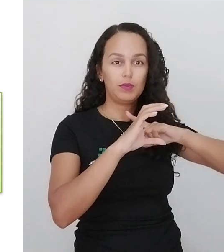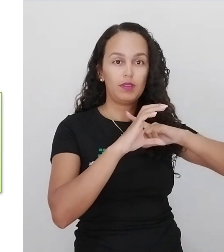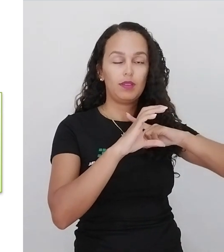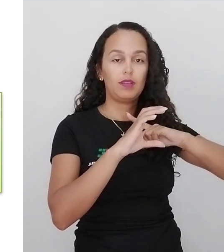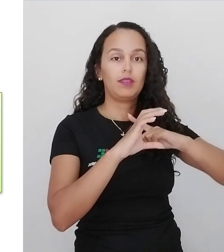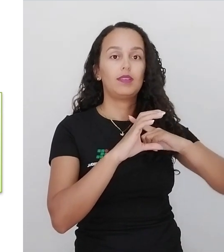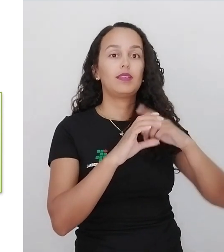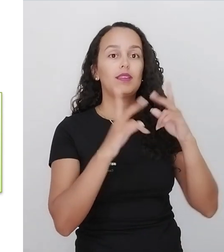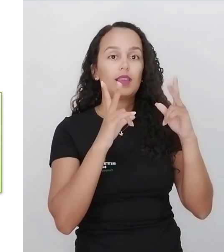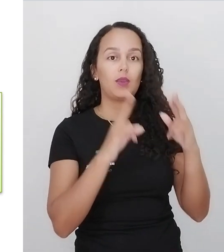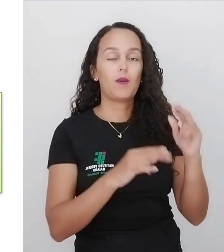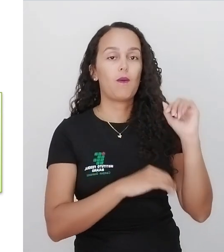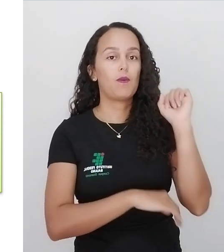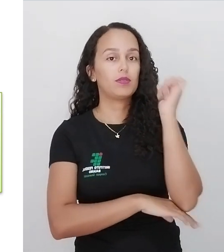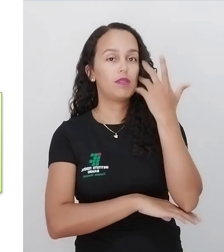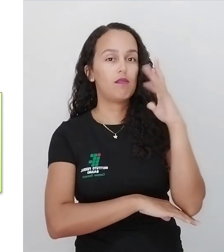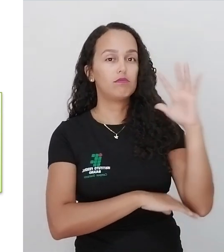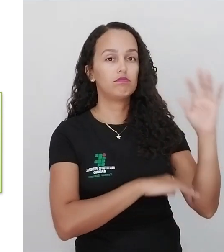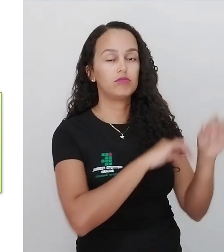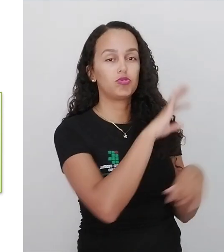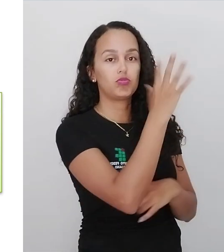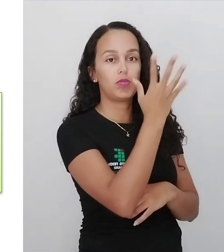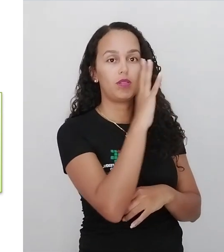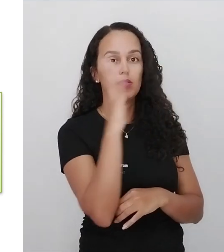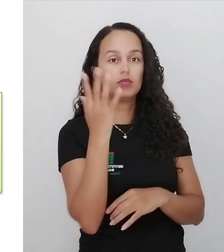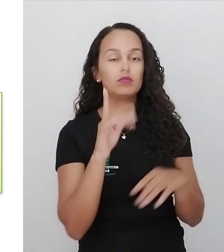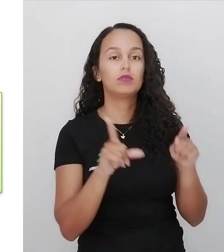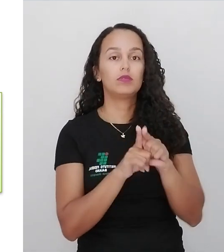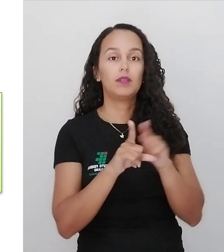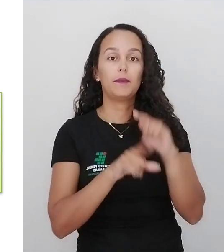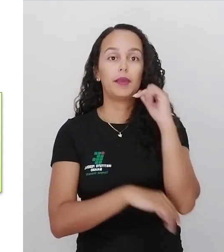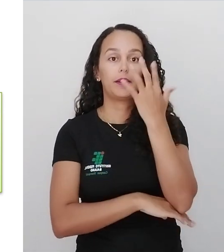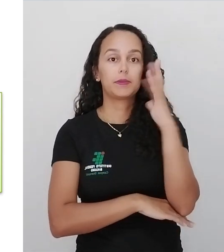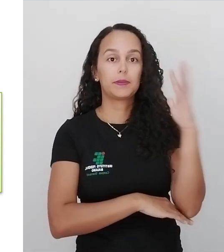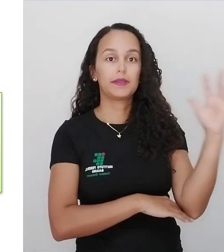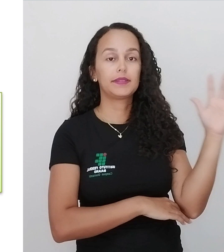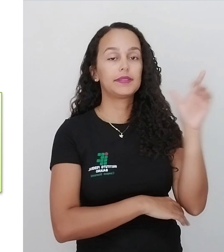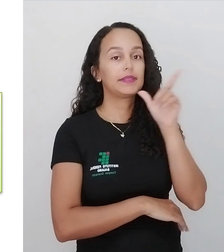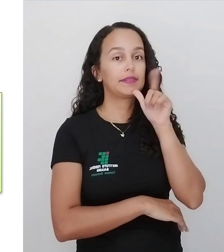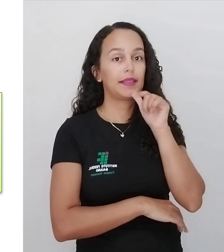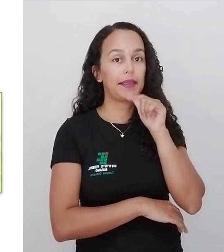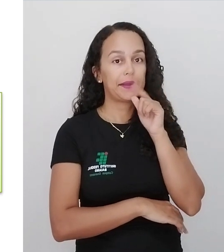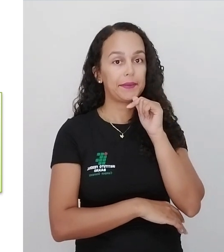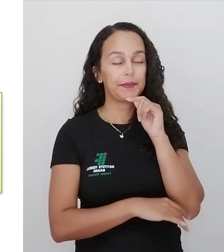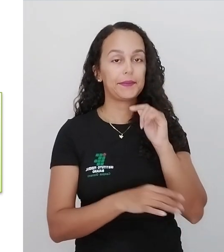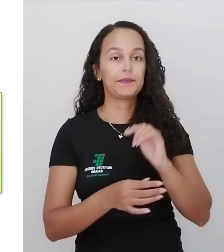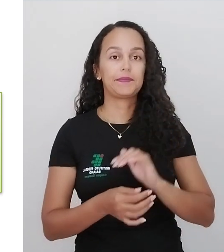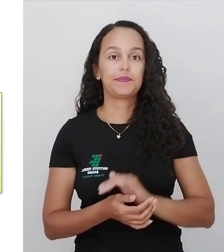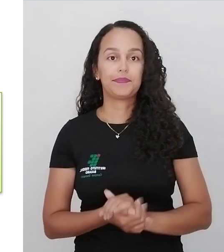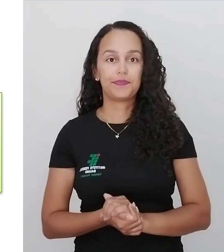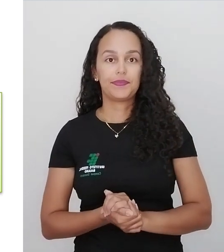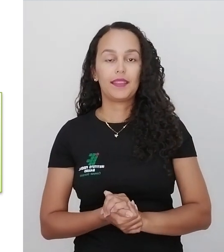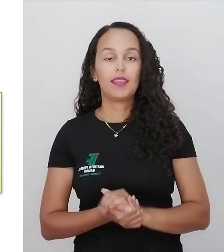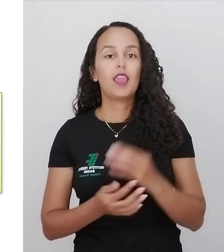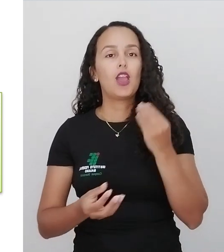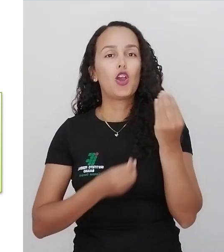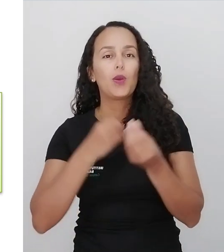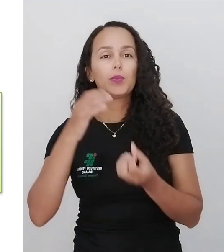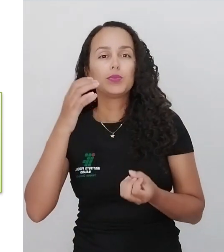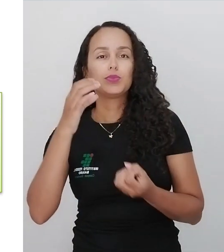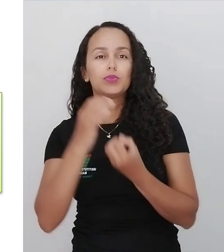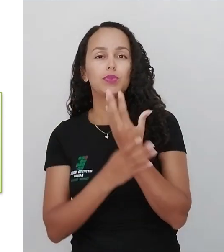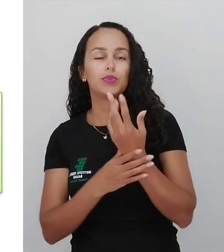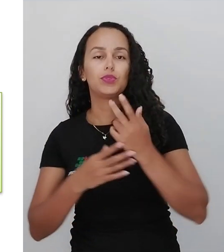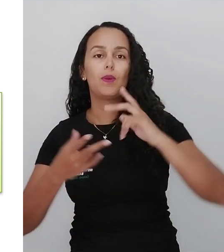Sobre o surgimento do material genético, né? Acredita-se que o RNA ele tenha vindo antes do DNA, principalmente porque